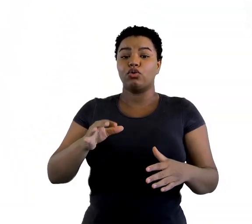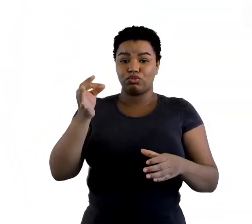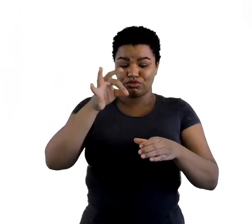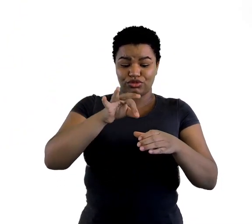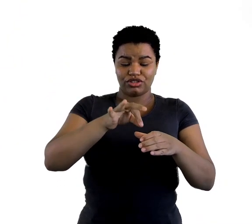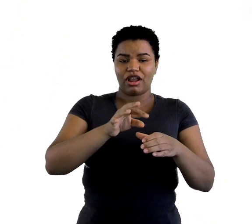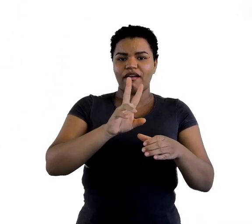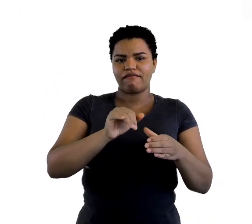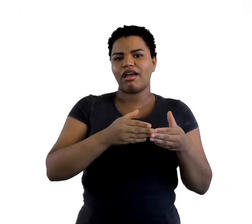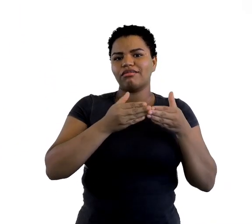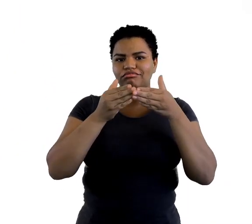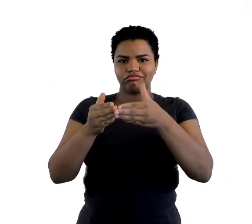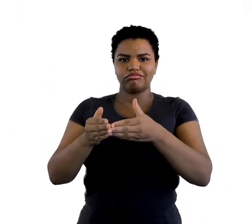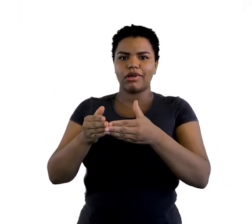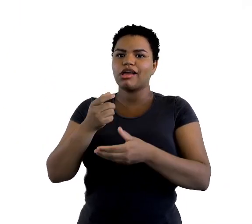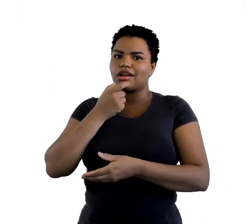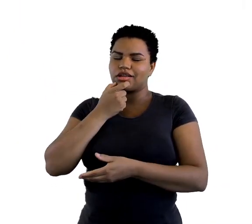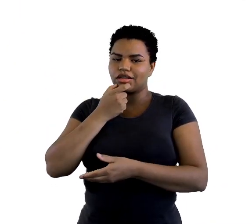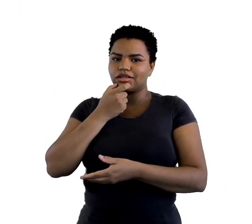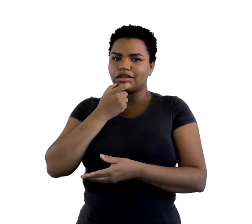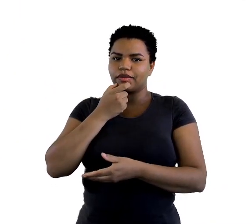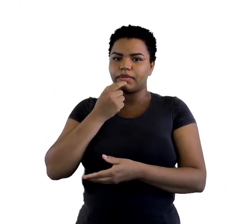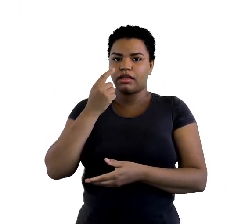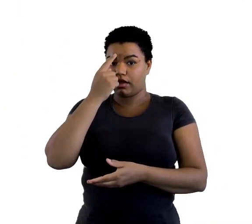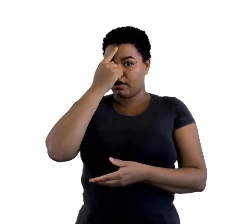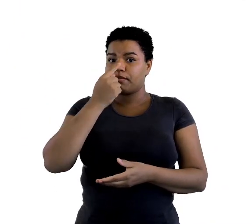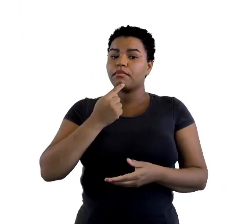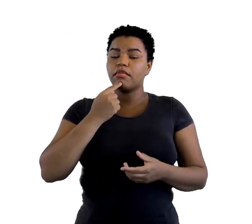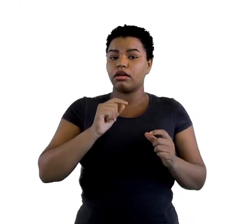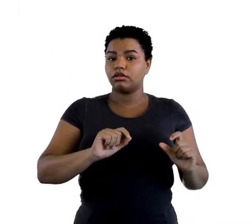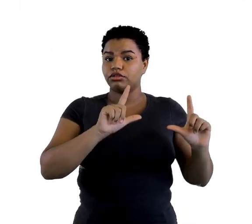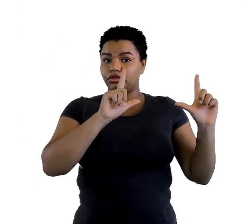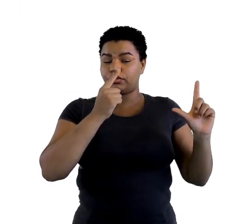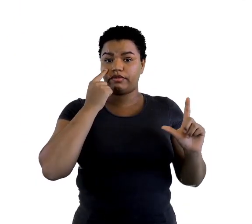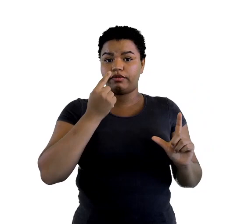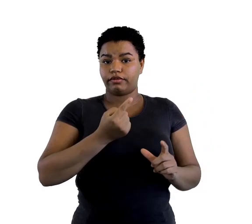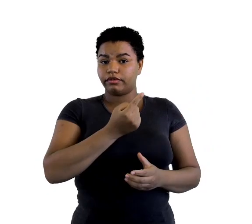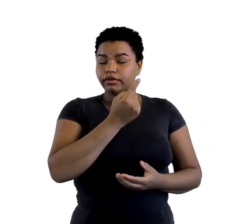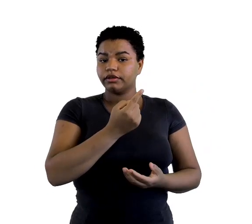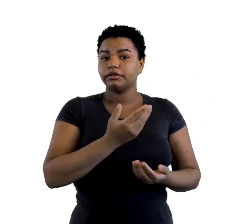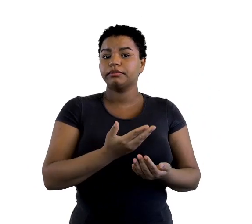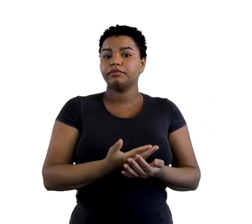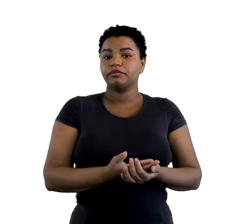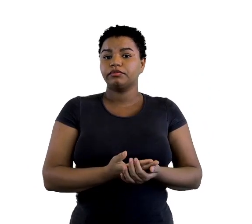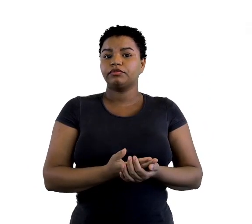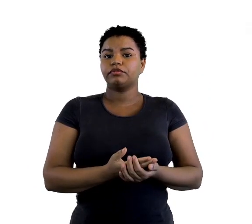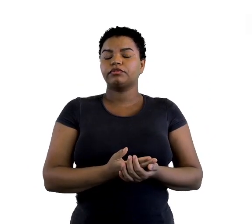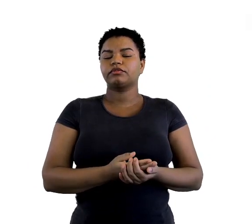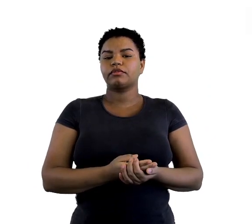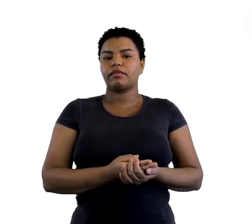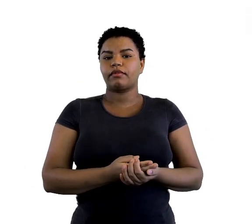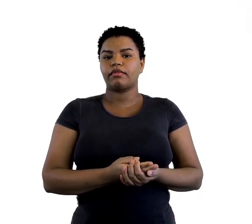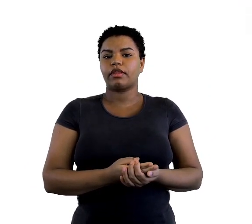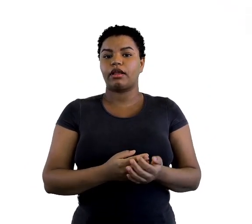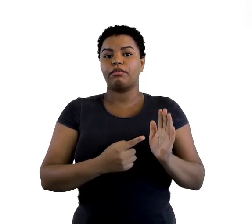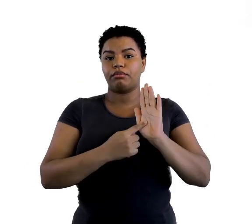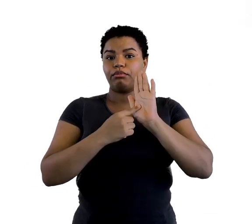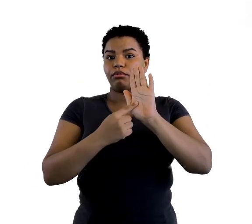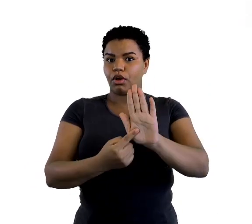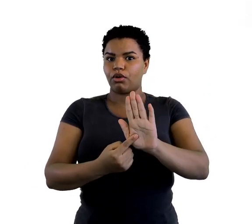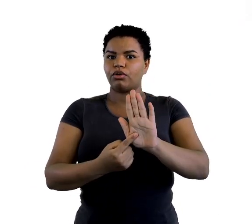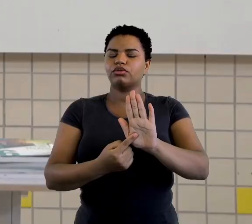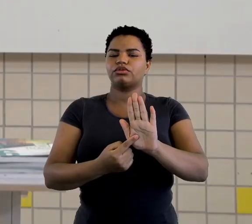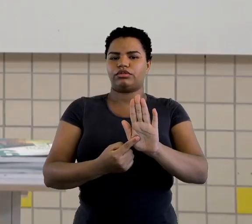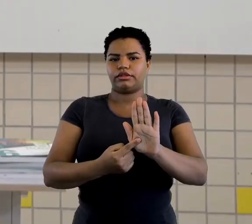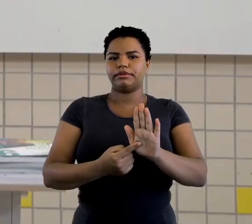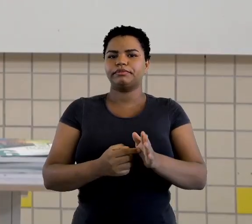Aqui nós temos uma imagem da Festa do Chá de Boston. Nós temos algumas imagens que retrataram esse